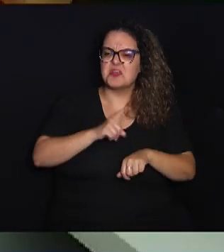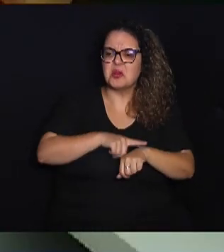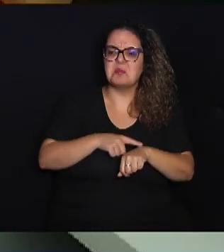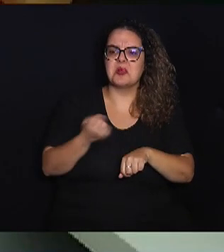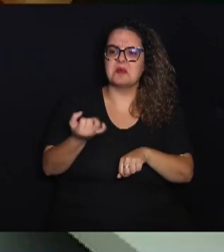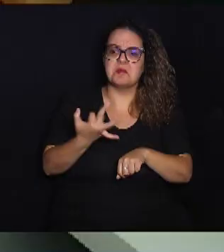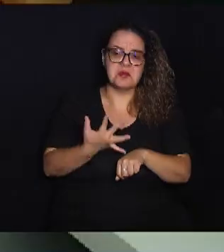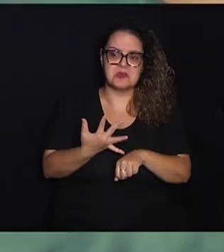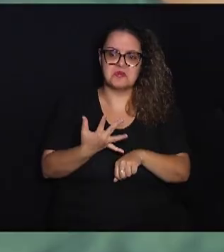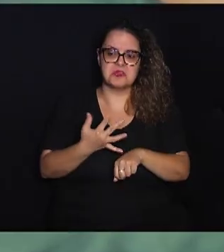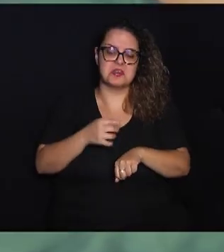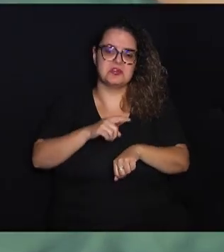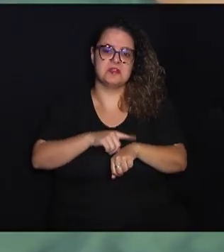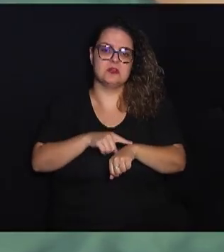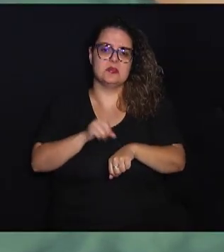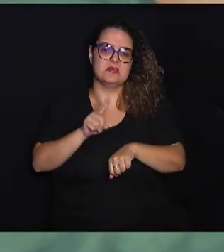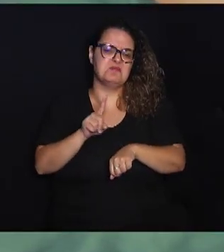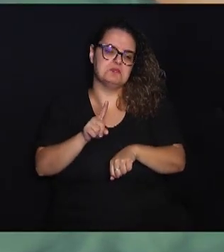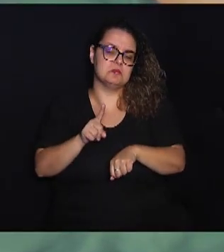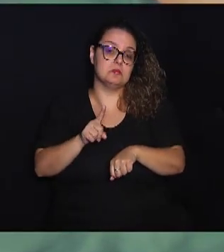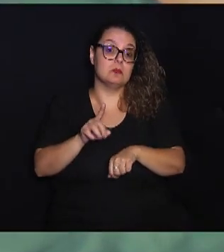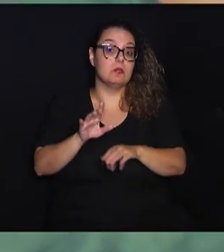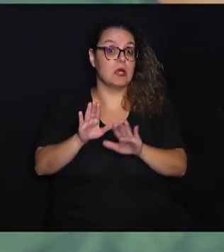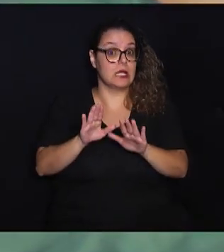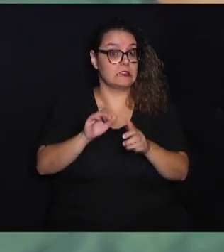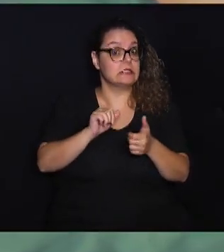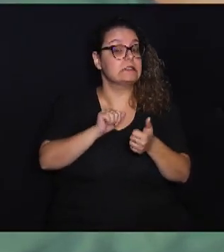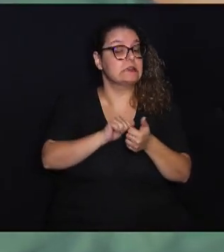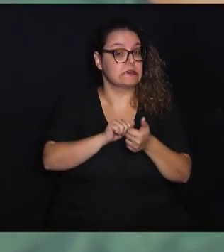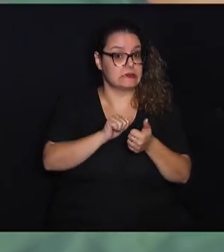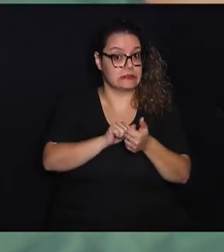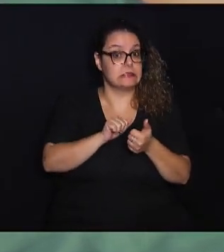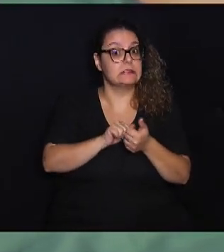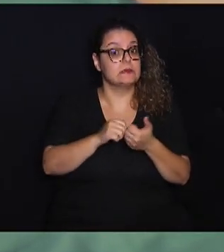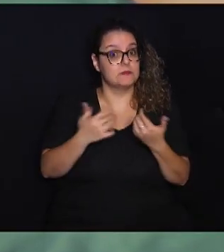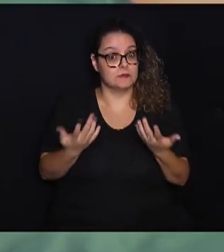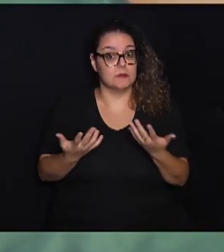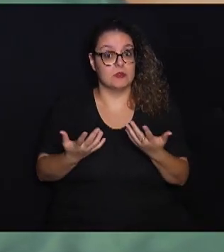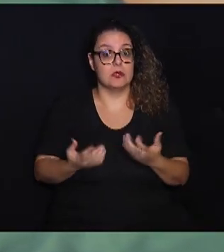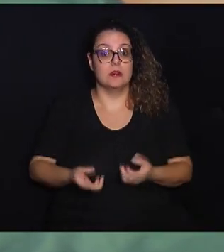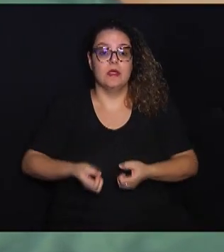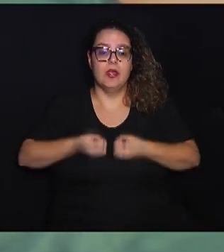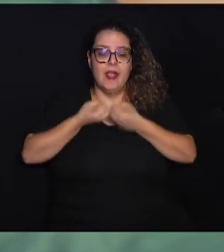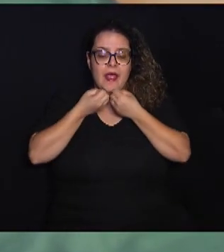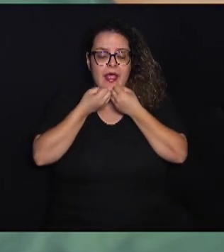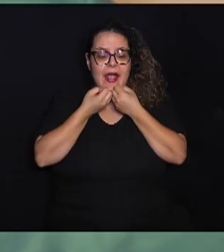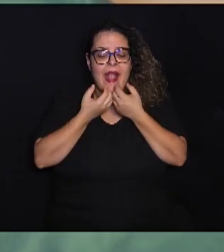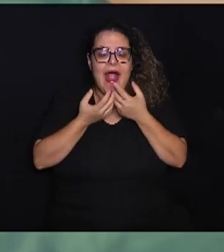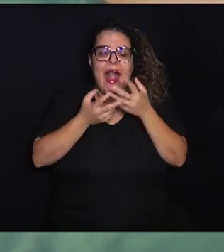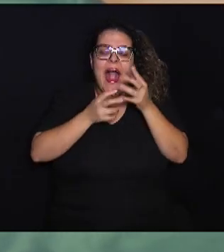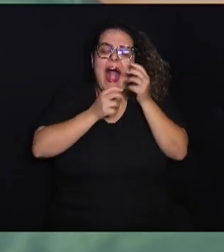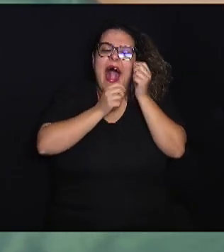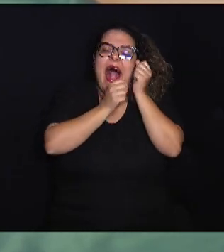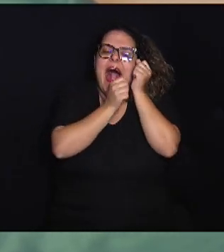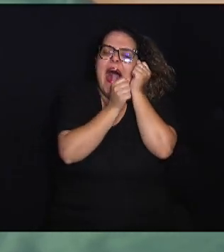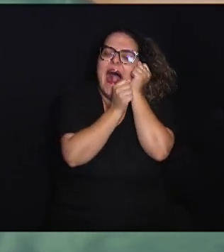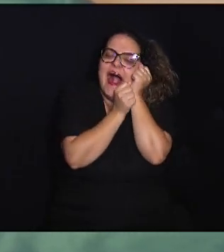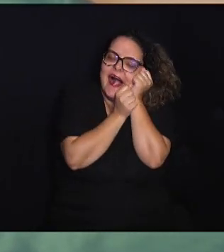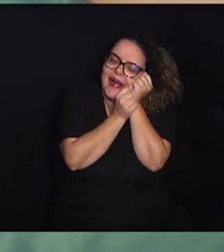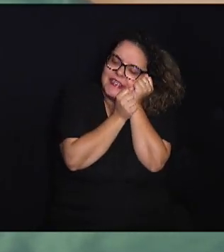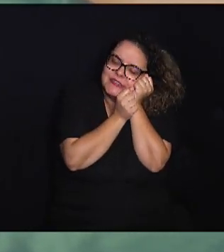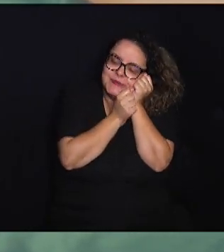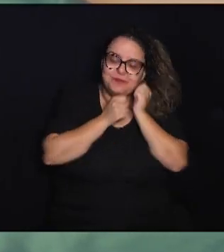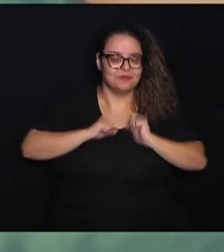com a qualidade dessas horas, né? Tem pessoas que dizem que dormir bem é acordar descansado, acordar revigorado,